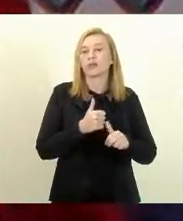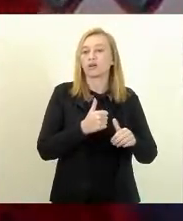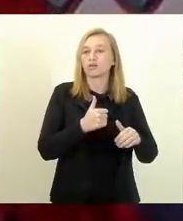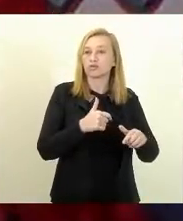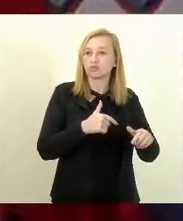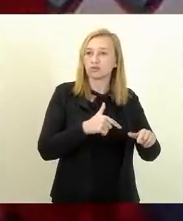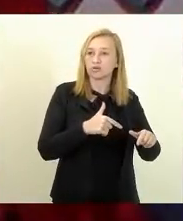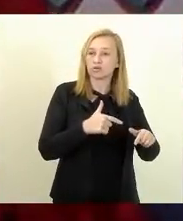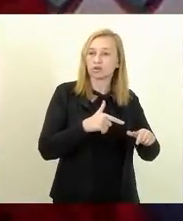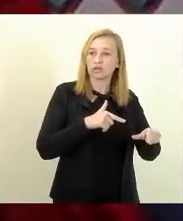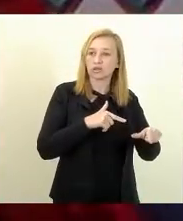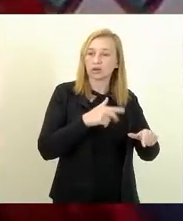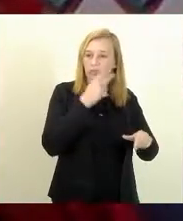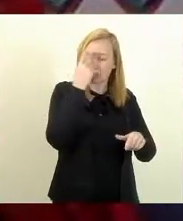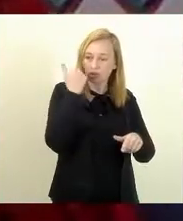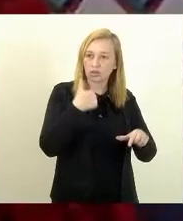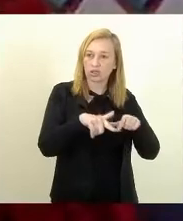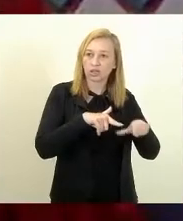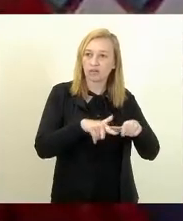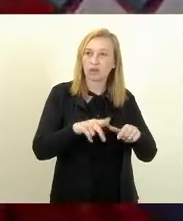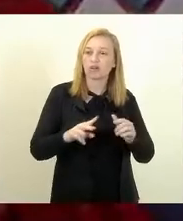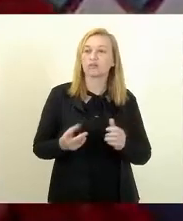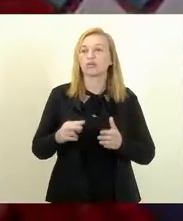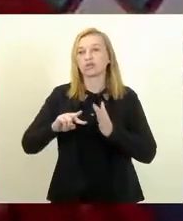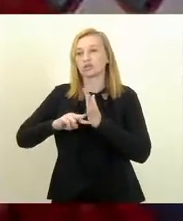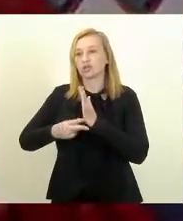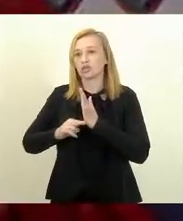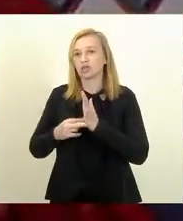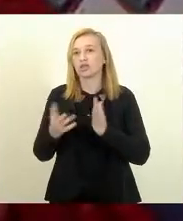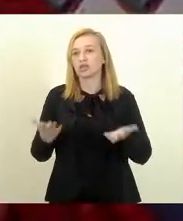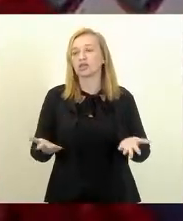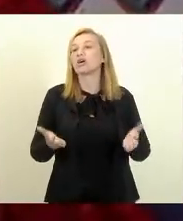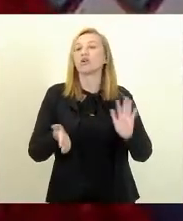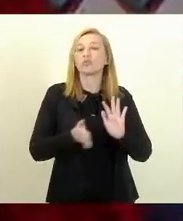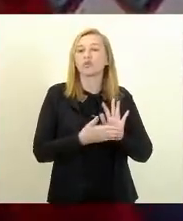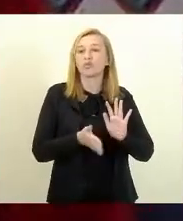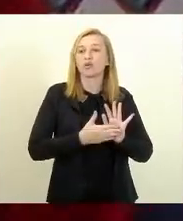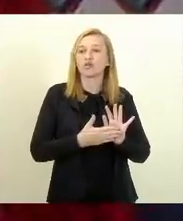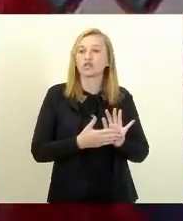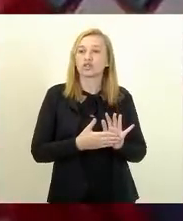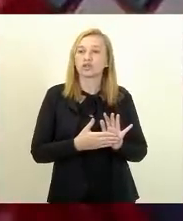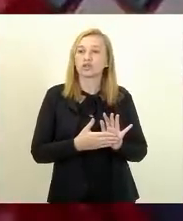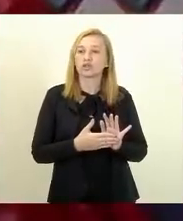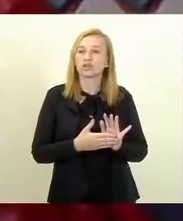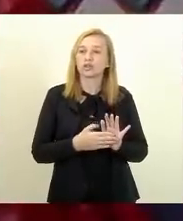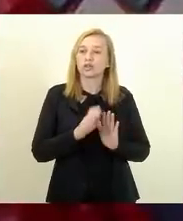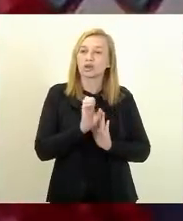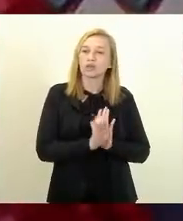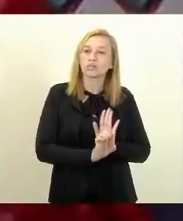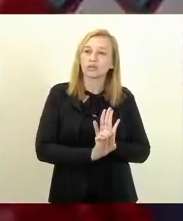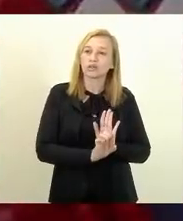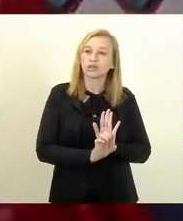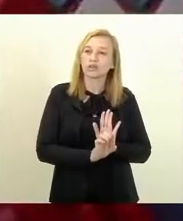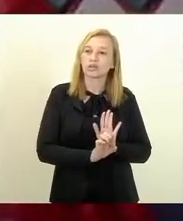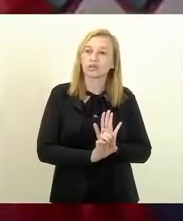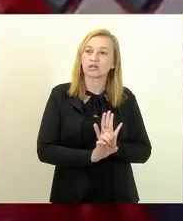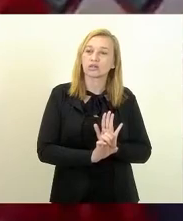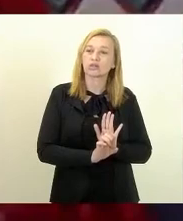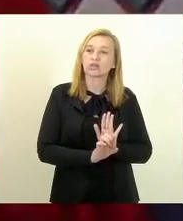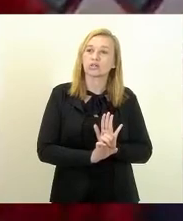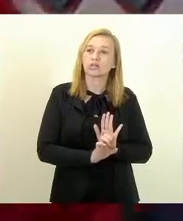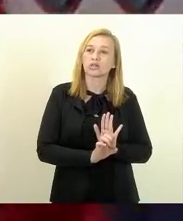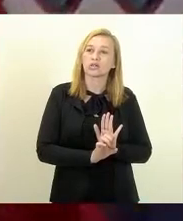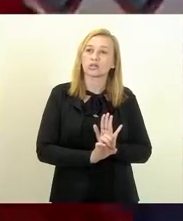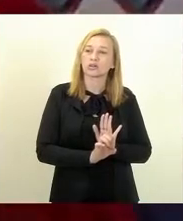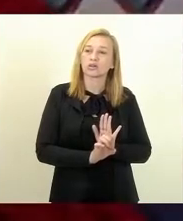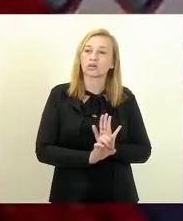pelo sindicato na quitação. Nessa medida, proponho a emenda aqui referida. Isso posto,